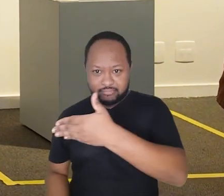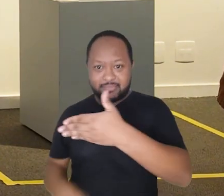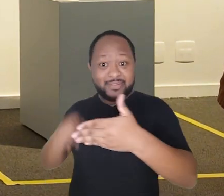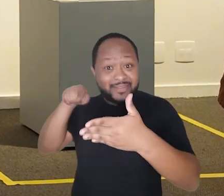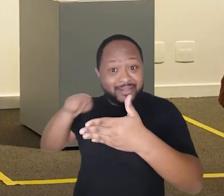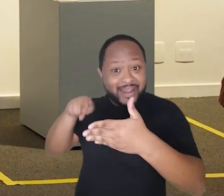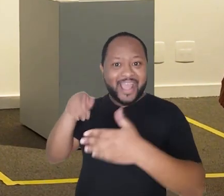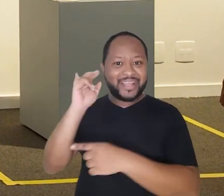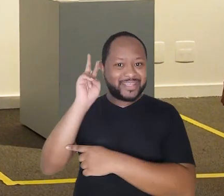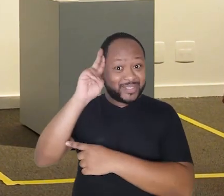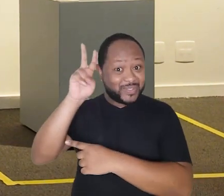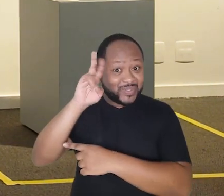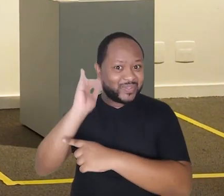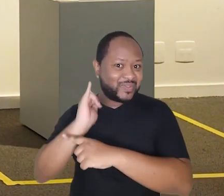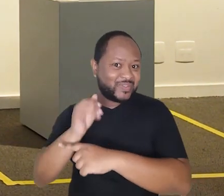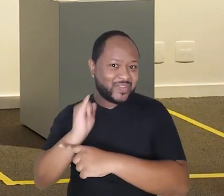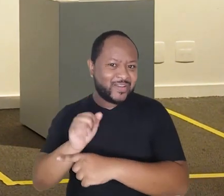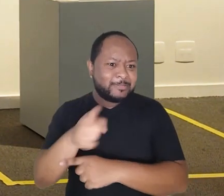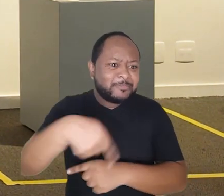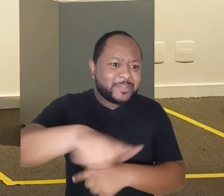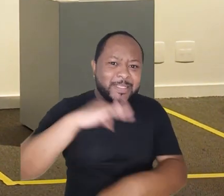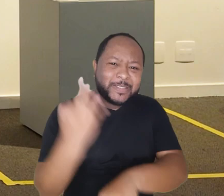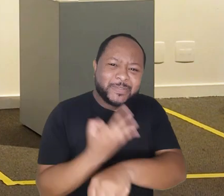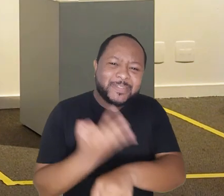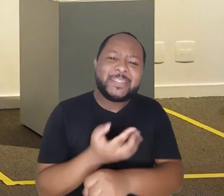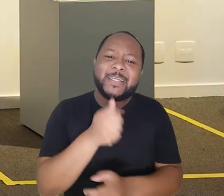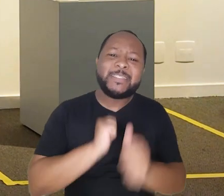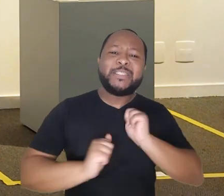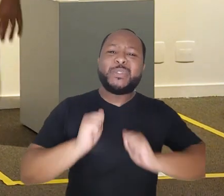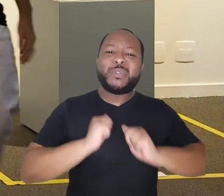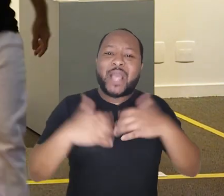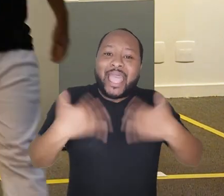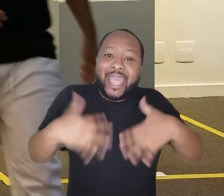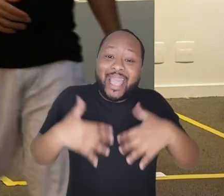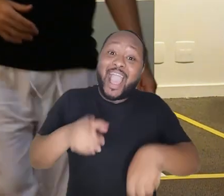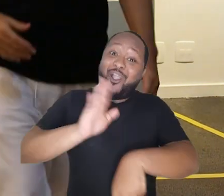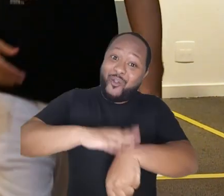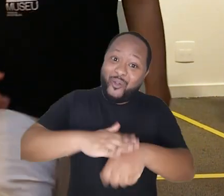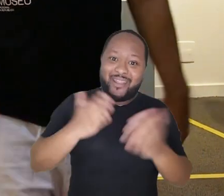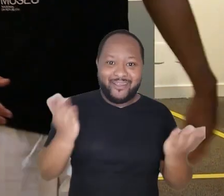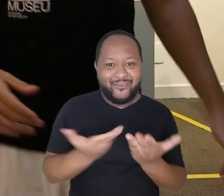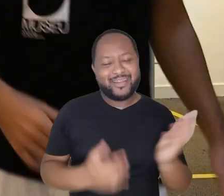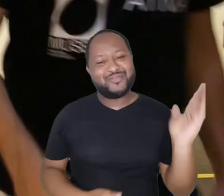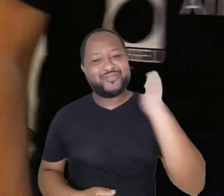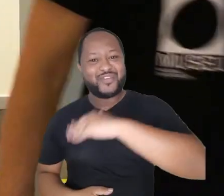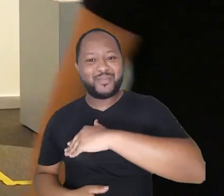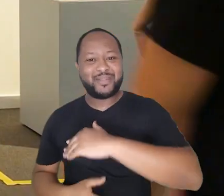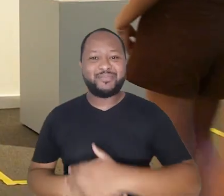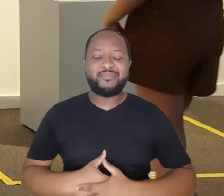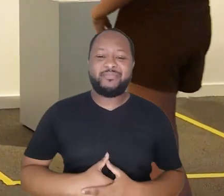história. Quem está segurando só pela contação de história, agora é a hora. Então vamos lá.